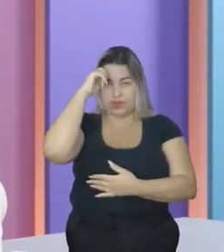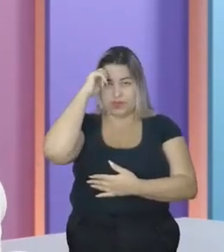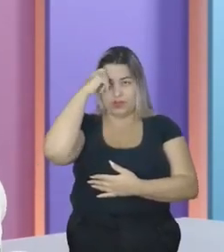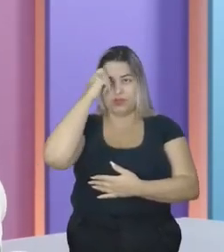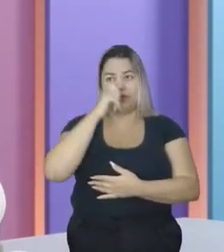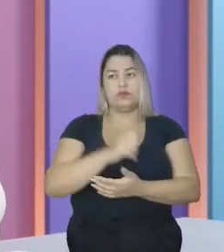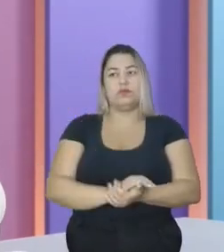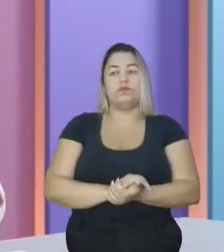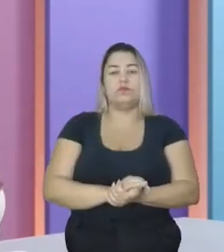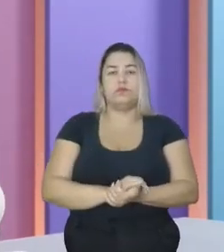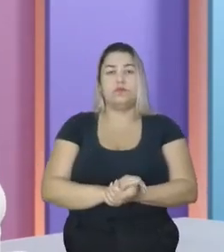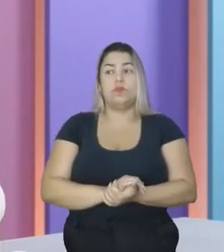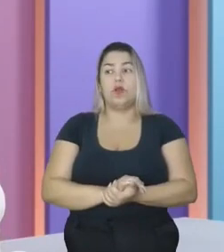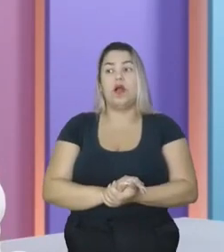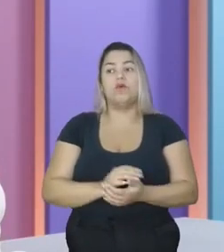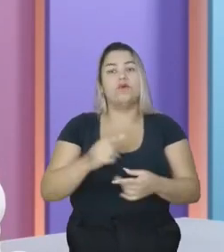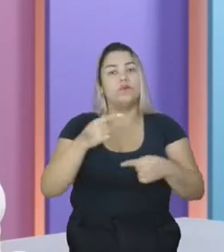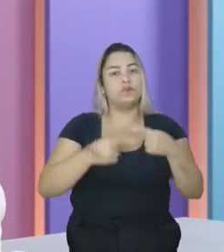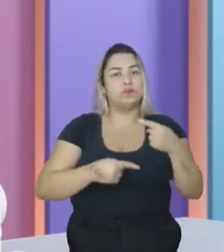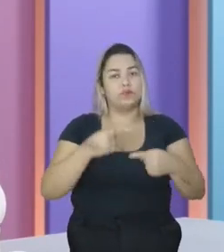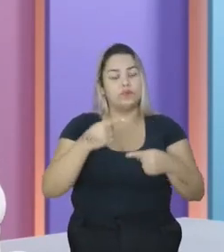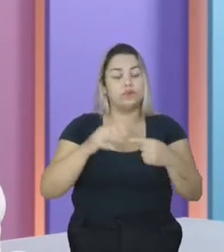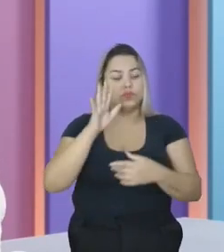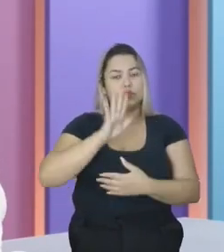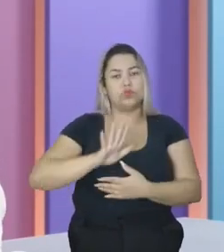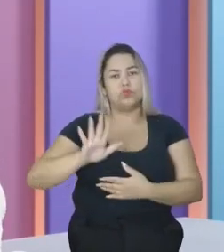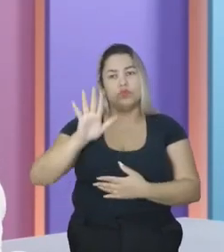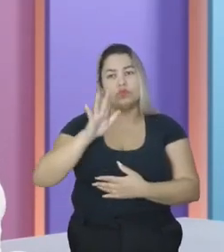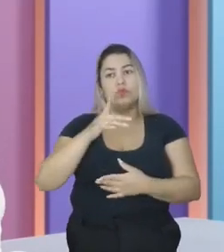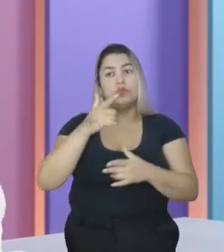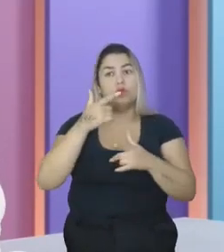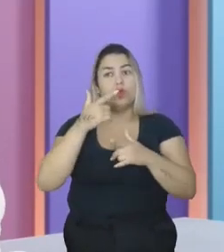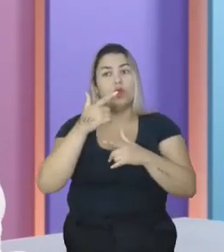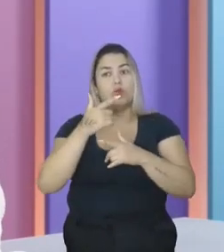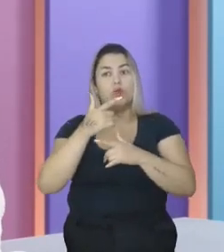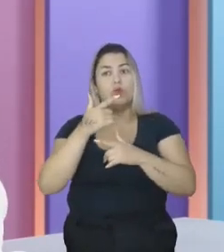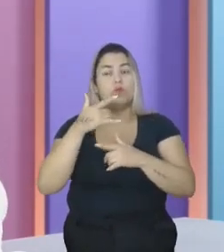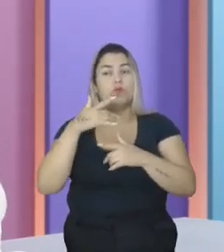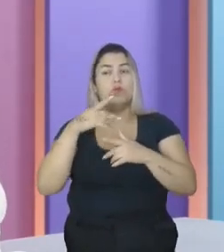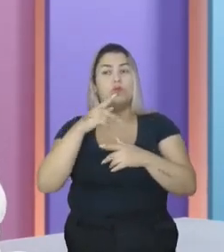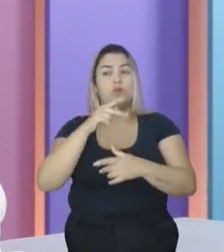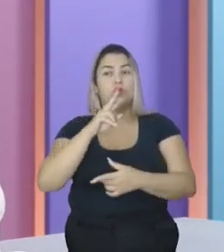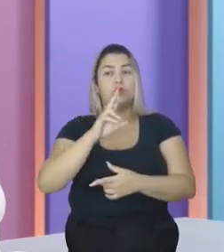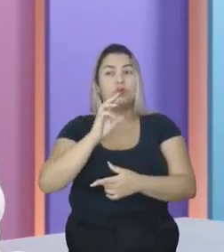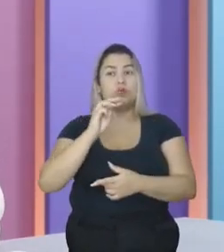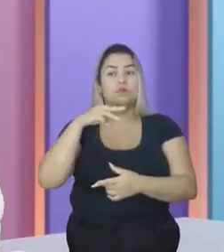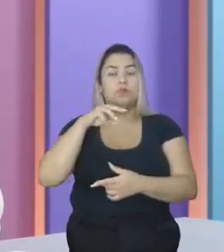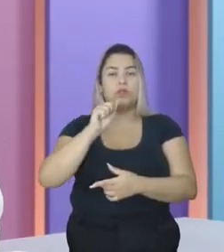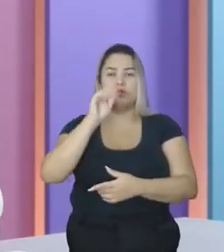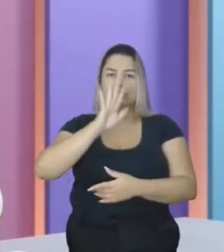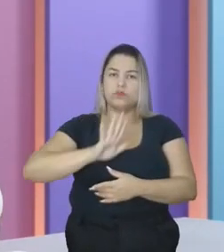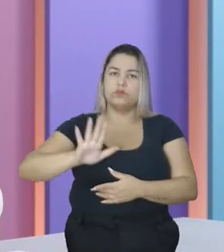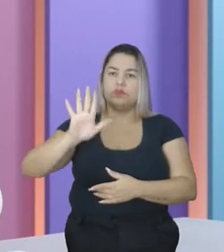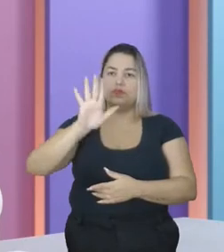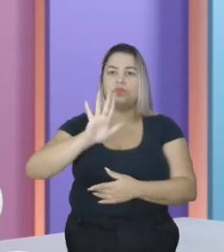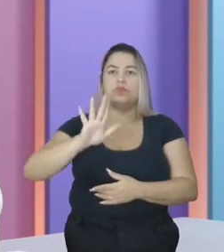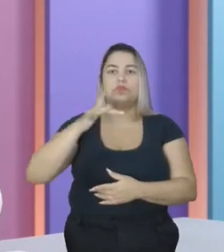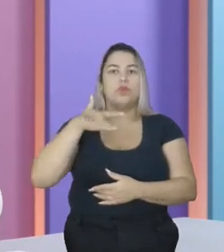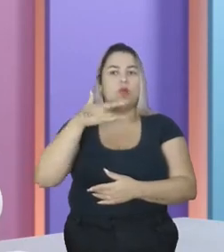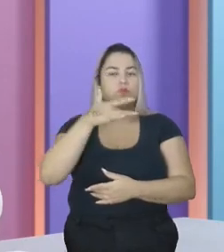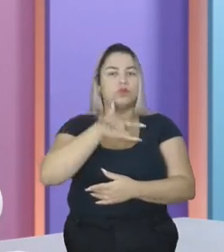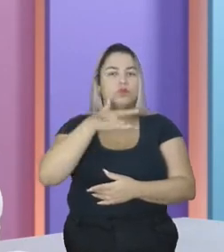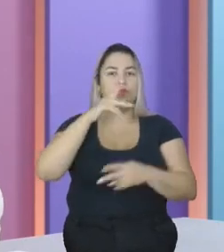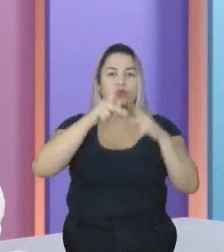foi a política nacional, um programa nacional de saúde da população negra, né?